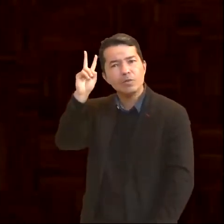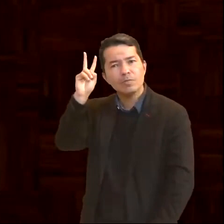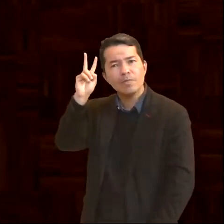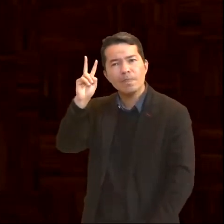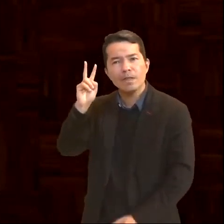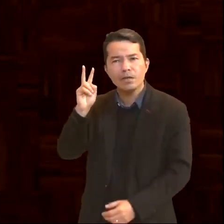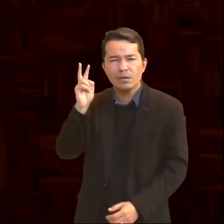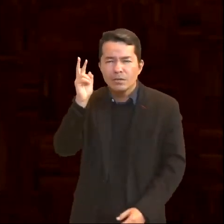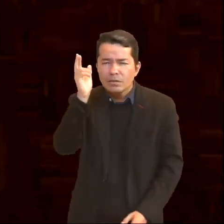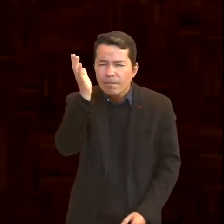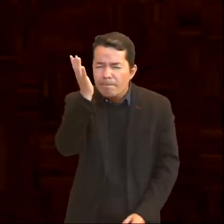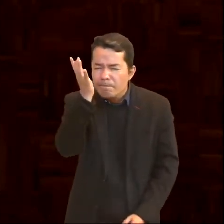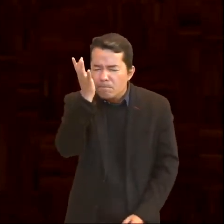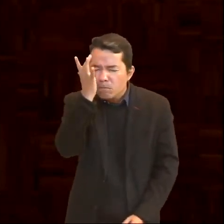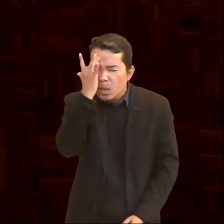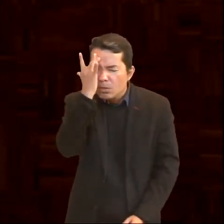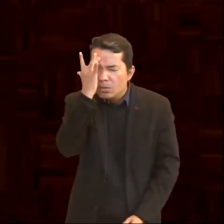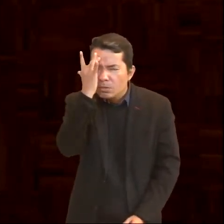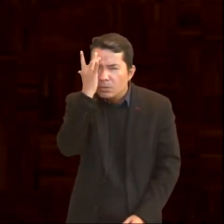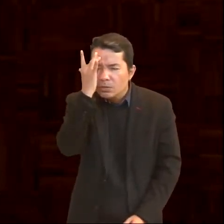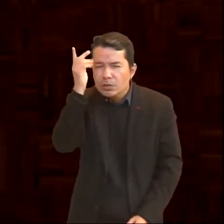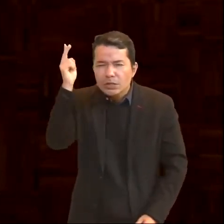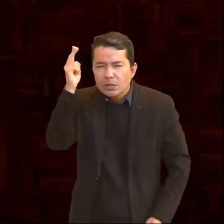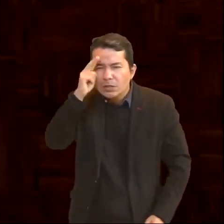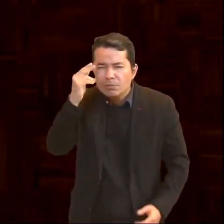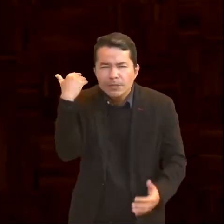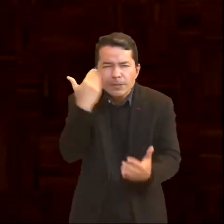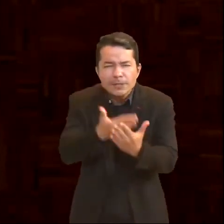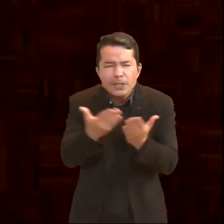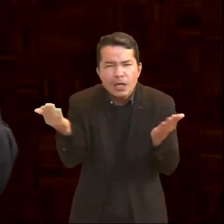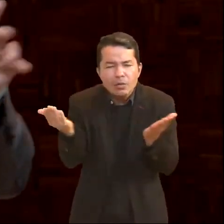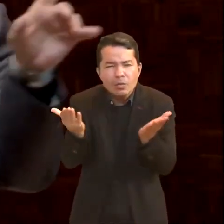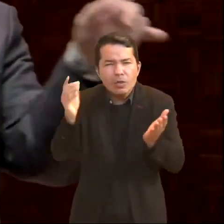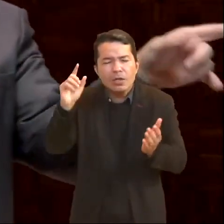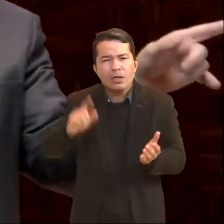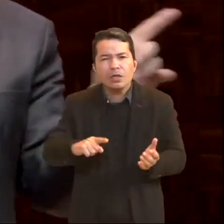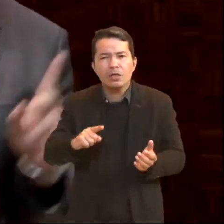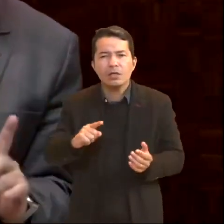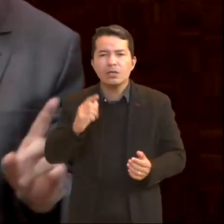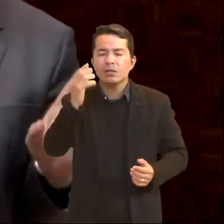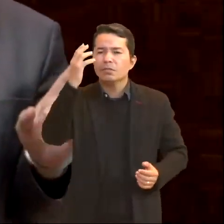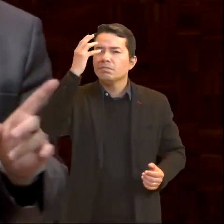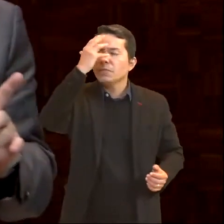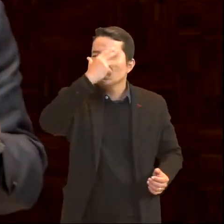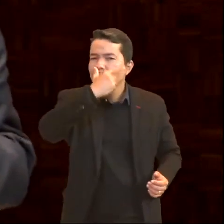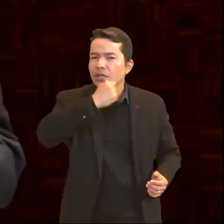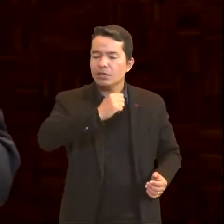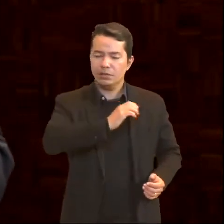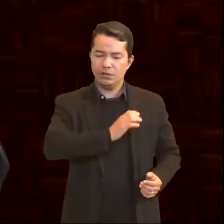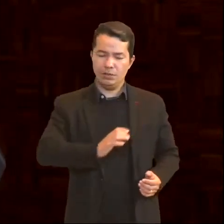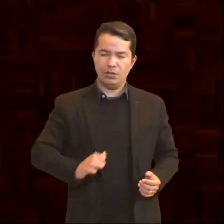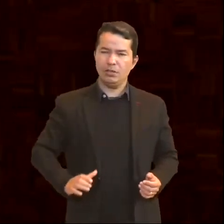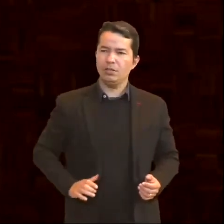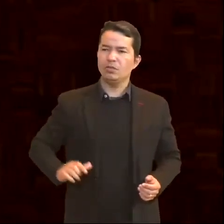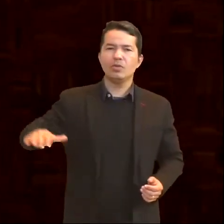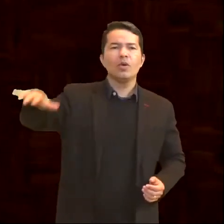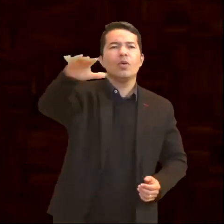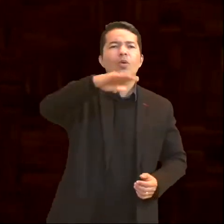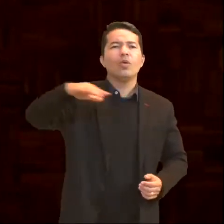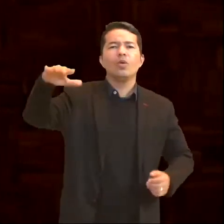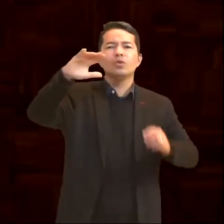e ficou na minha mente o tempo todo, é que aquilo que Pedro está ensinando é exatamente aquilo que essa canção nos